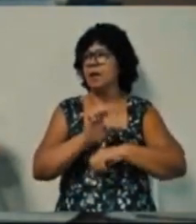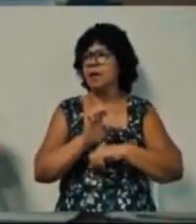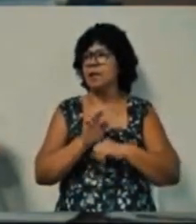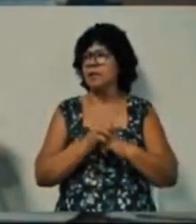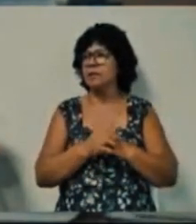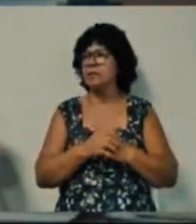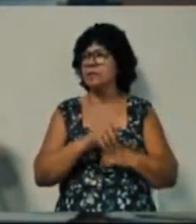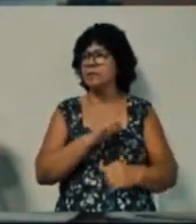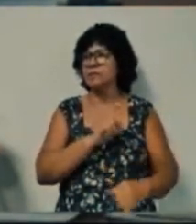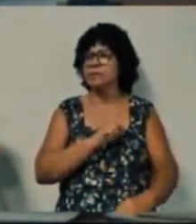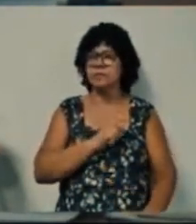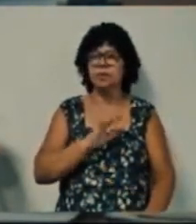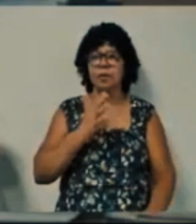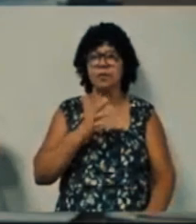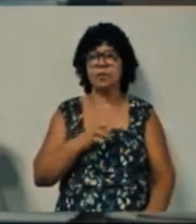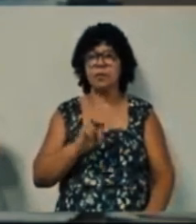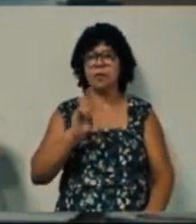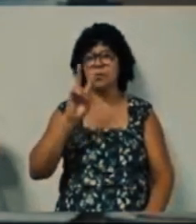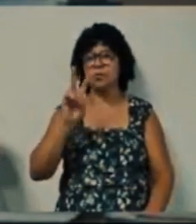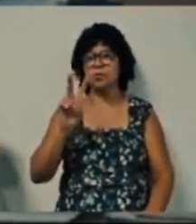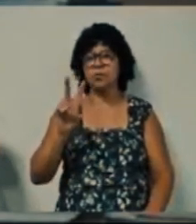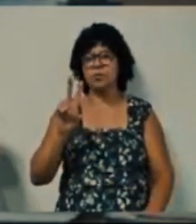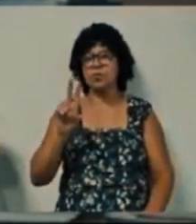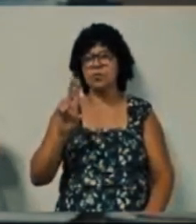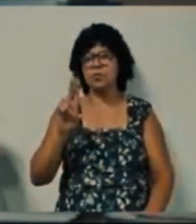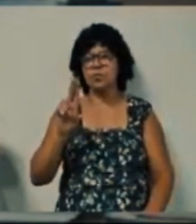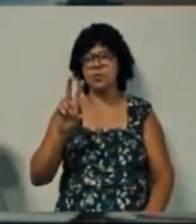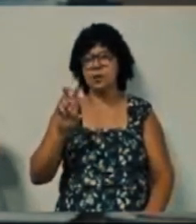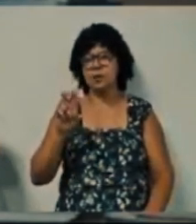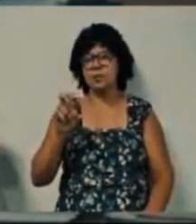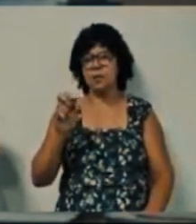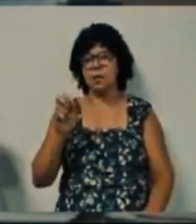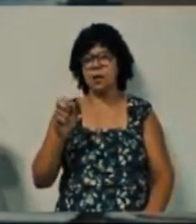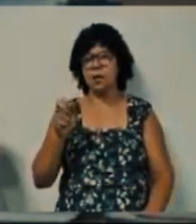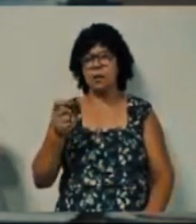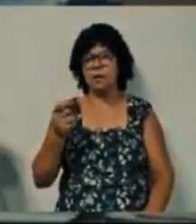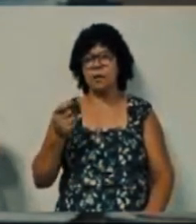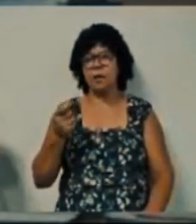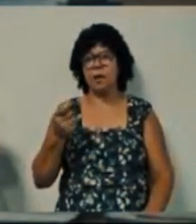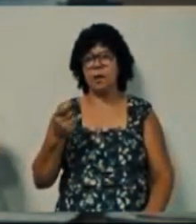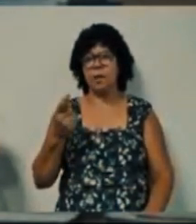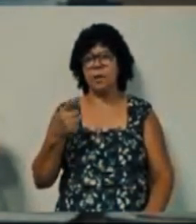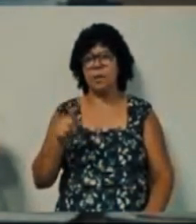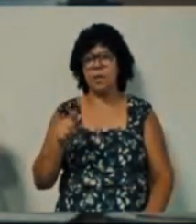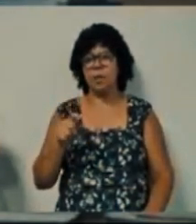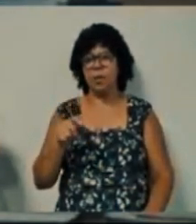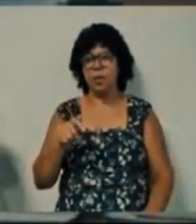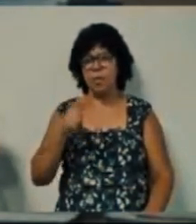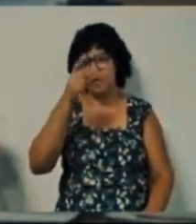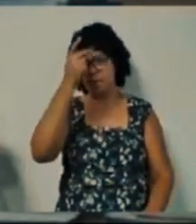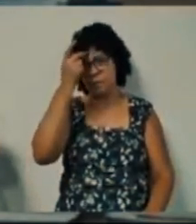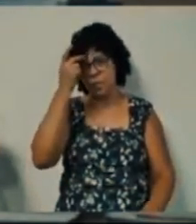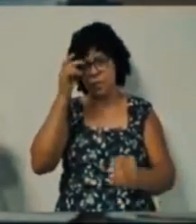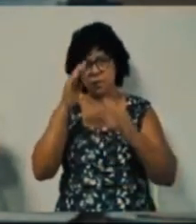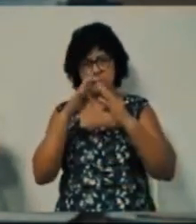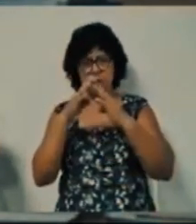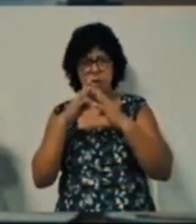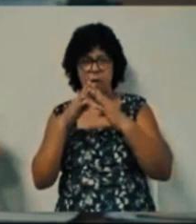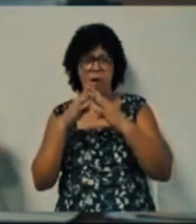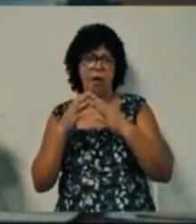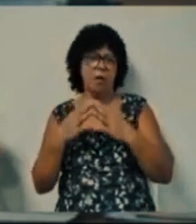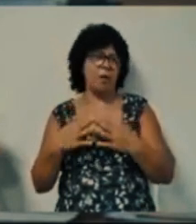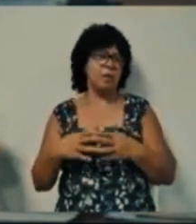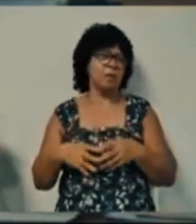aproximadamente 200.000 habitantes. Era uma cidade muito conhecida, porque nessa cidade havia